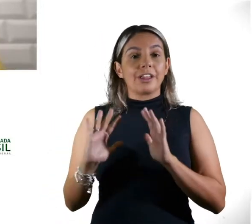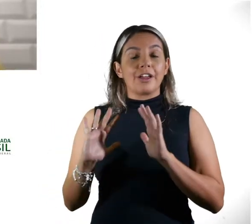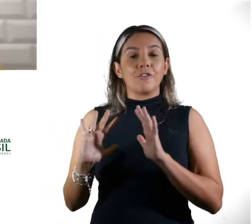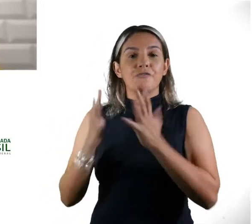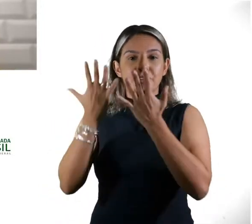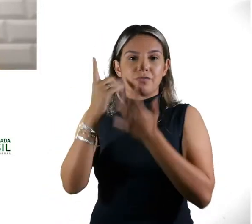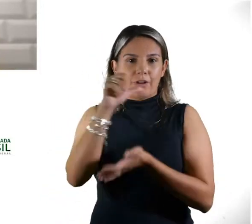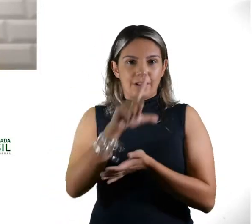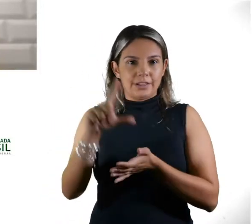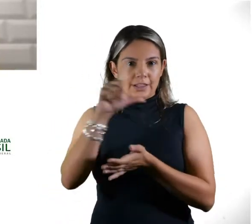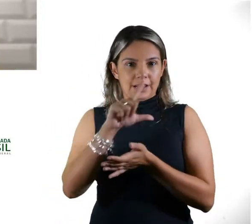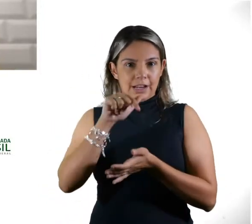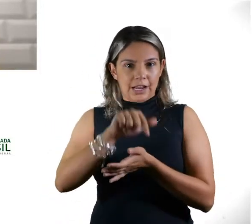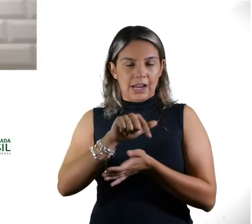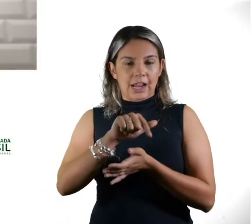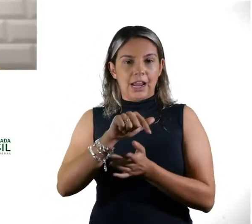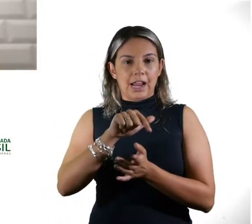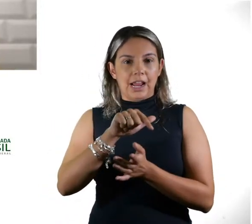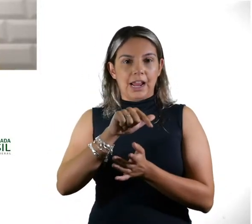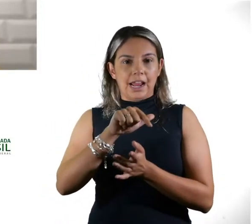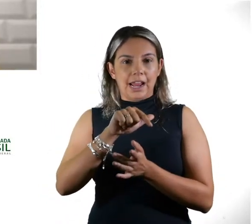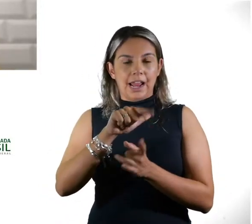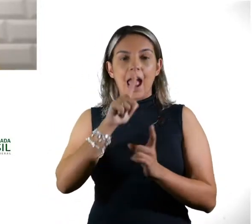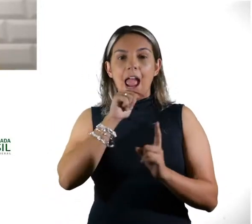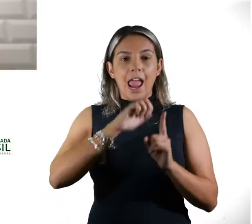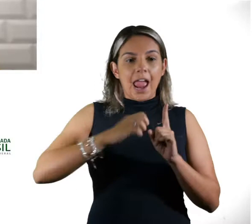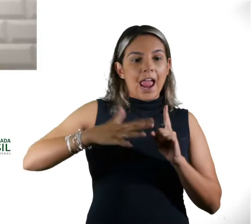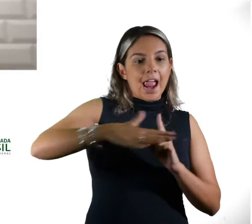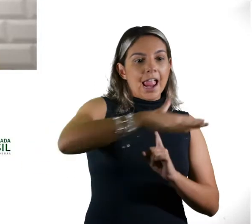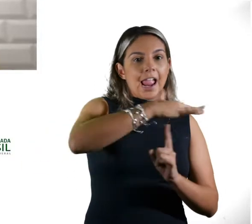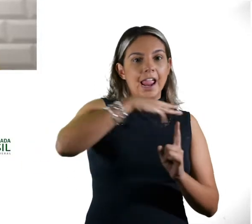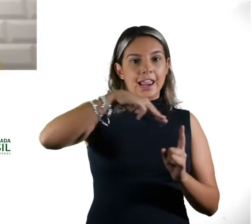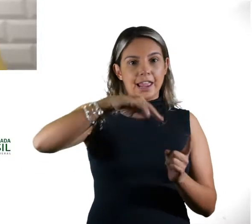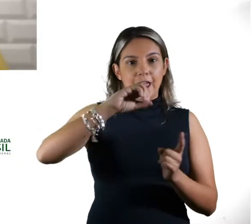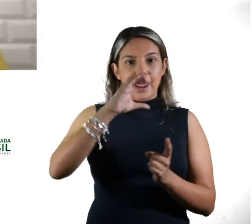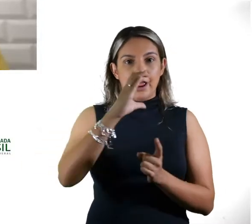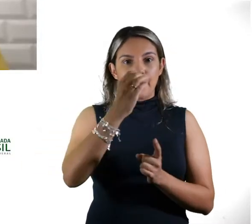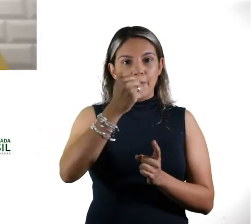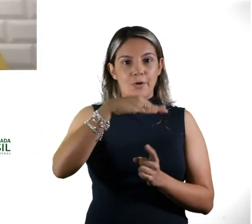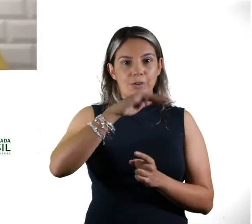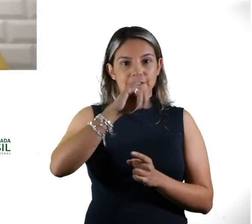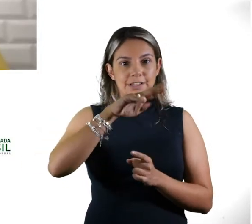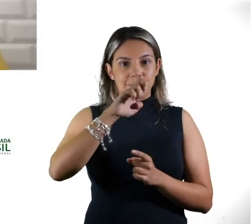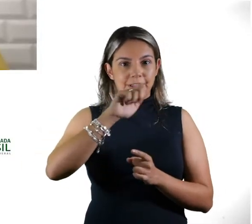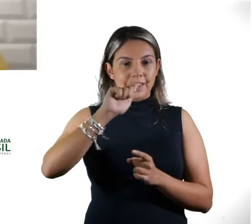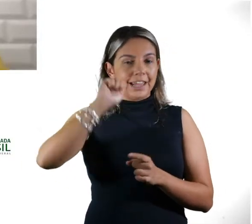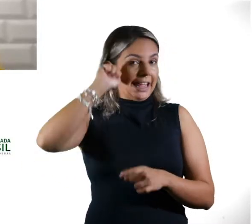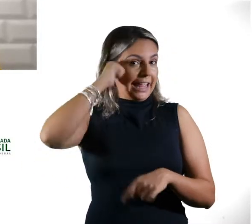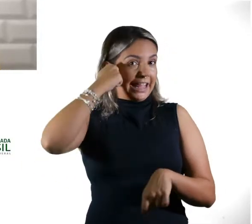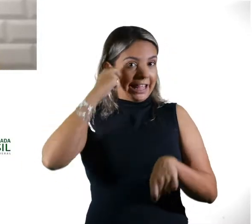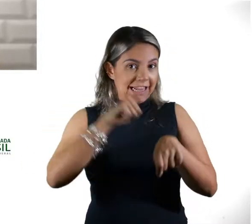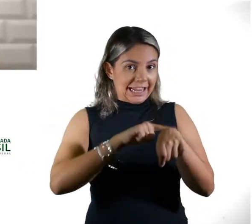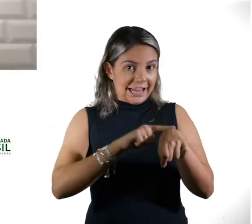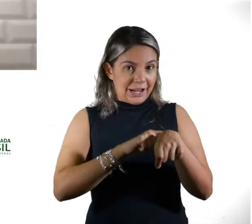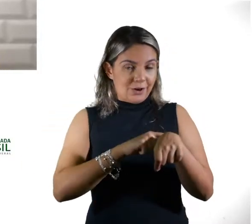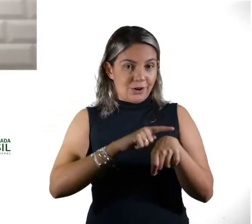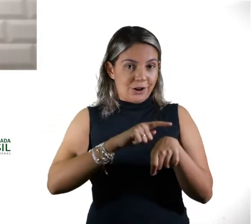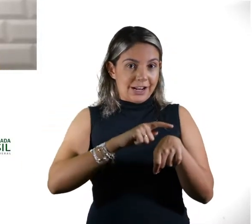literário, não é, na ilha de Moçambique, que junta escritores africanos. É algo que eu gostaria um dia de fazer, porque acho